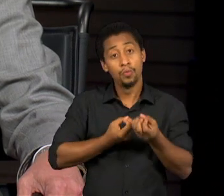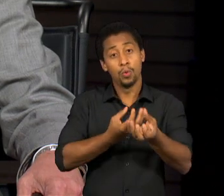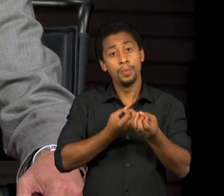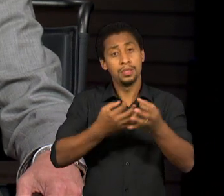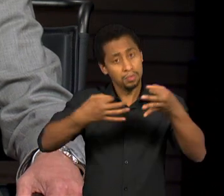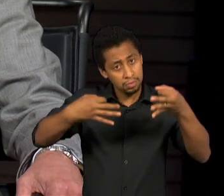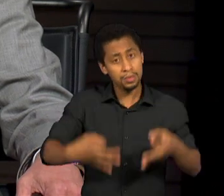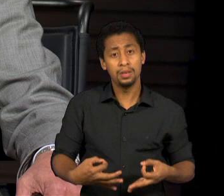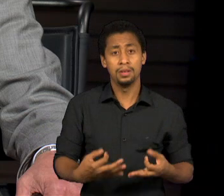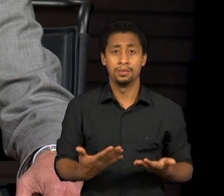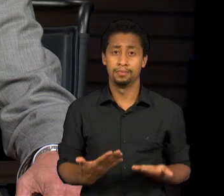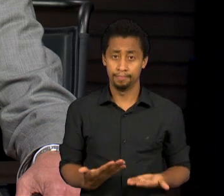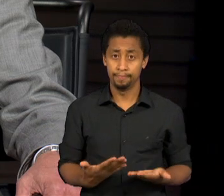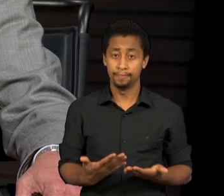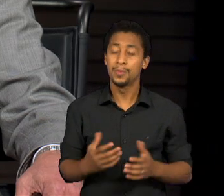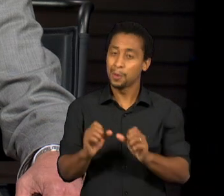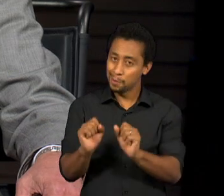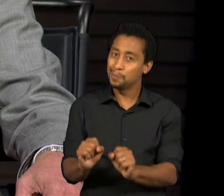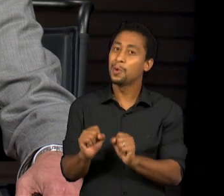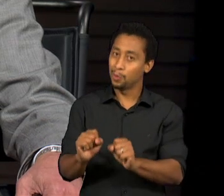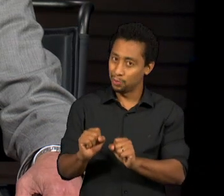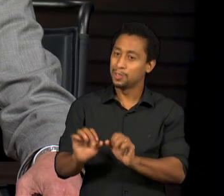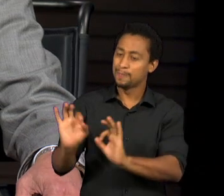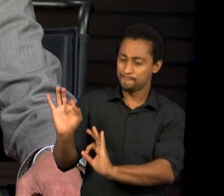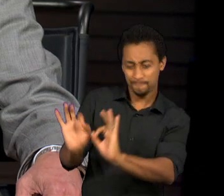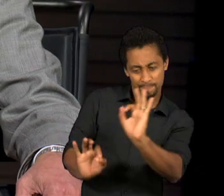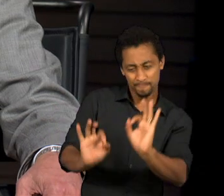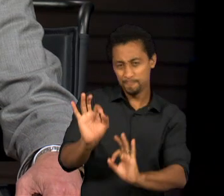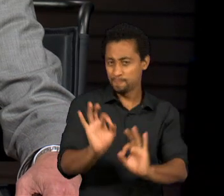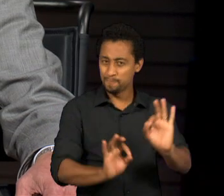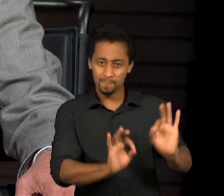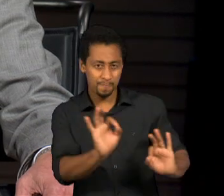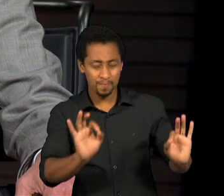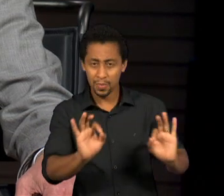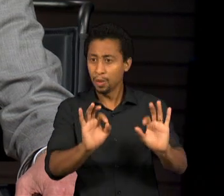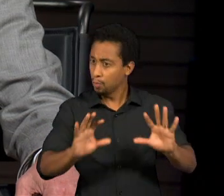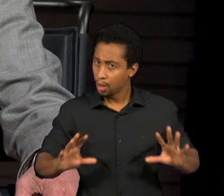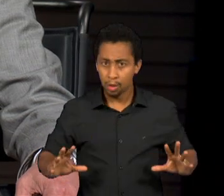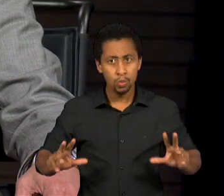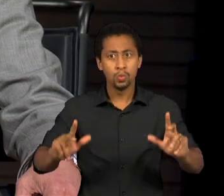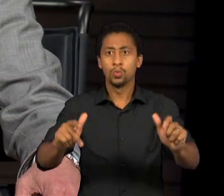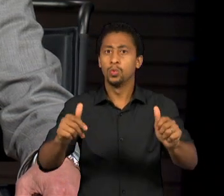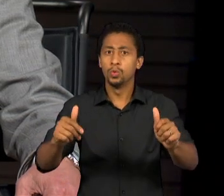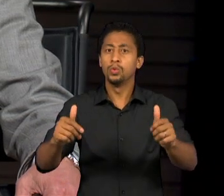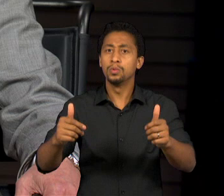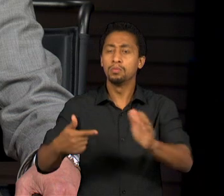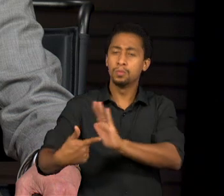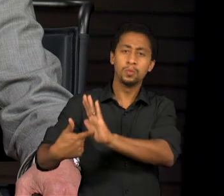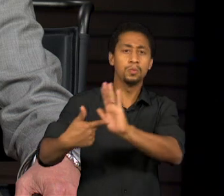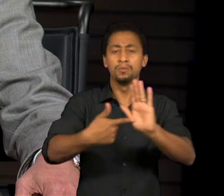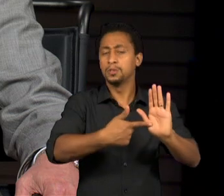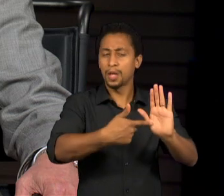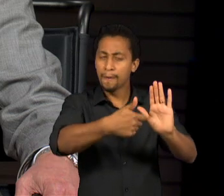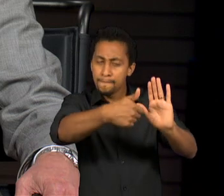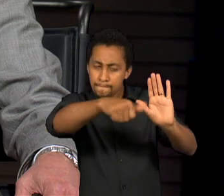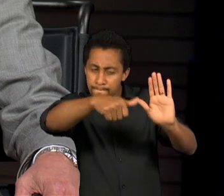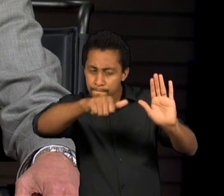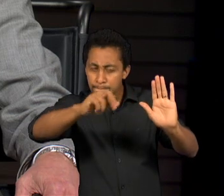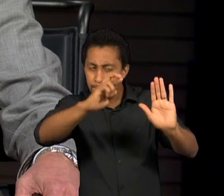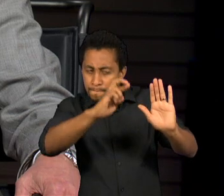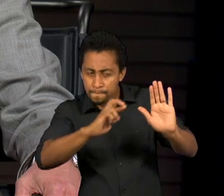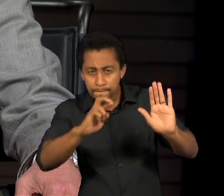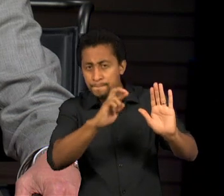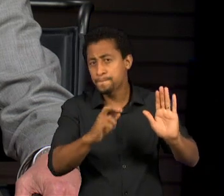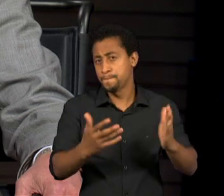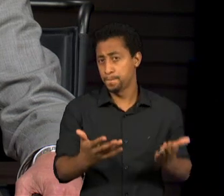feito em grande escala. Nós precisamos lembrar que, além de um mercado, o jornalismo corresponde a um